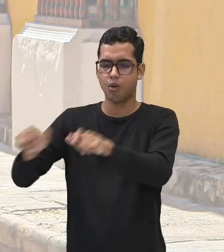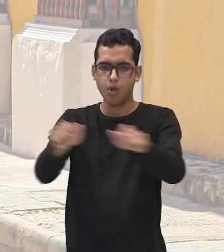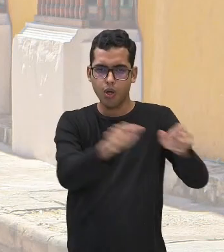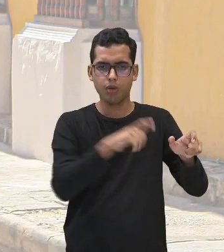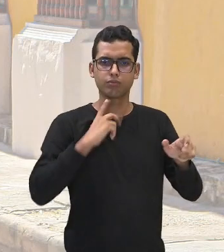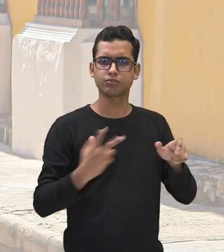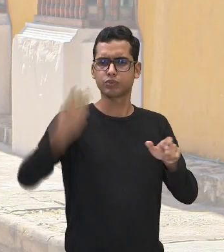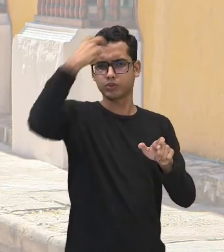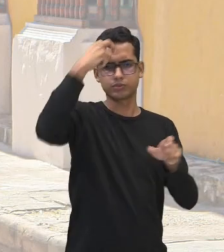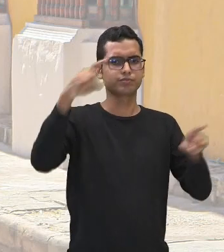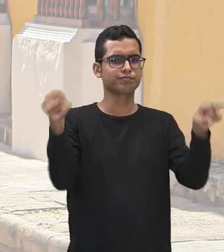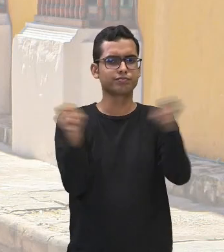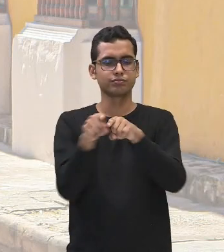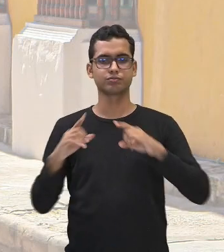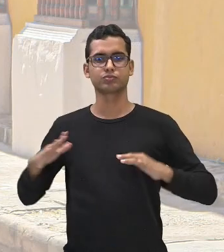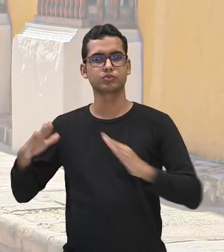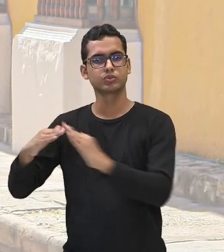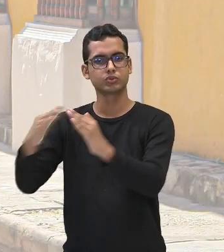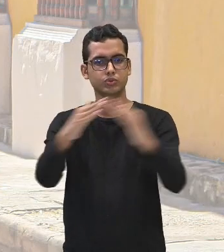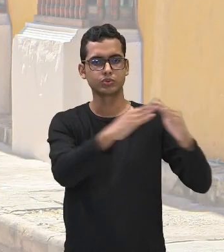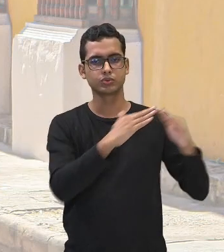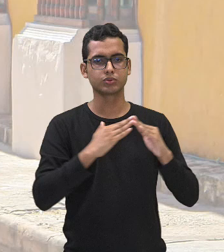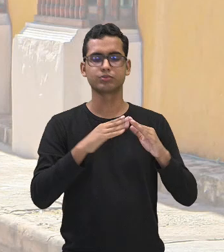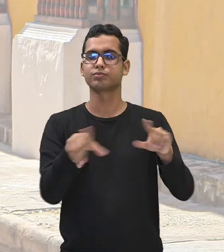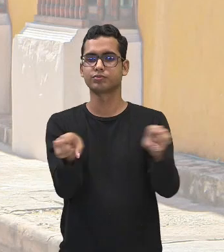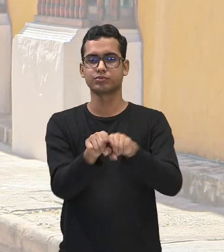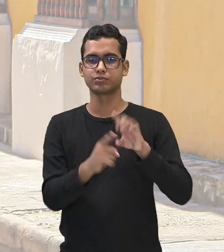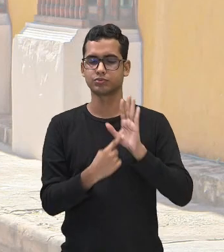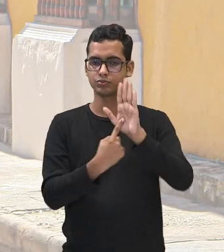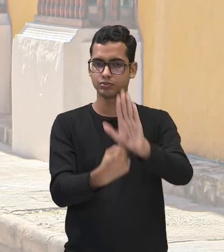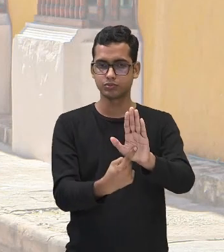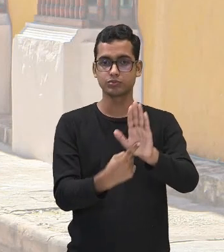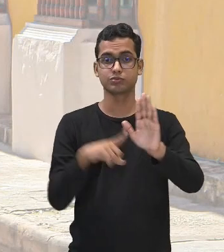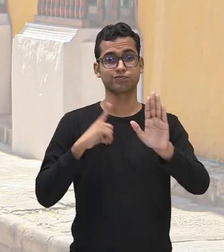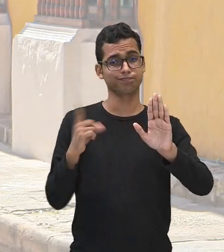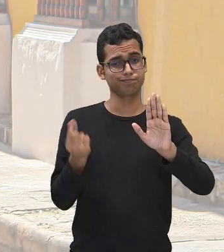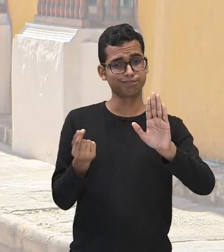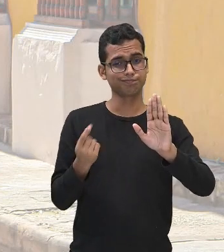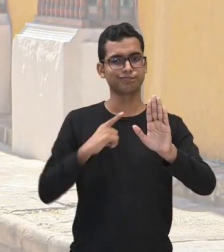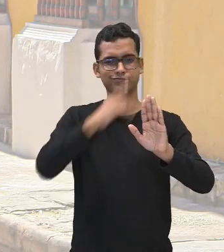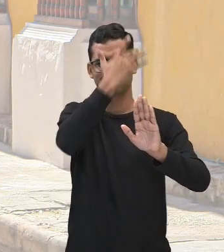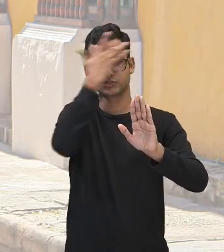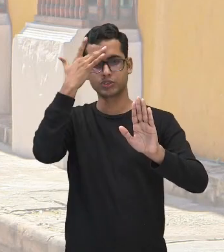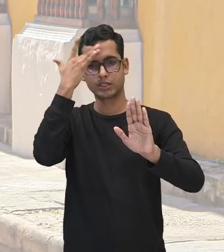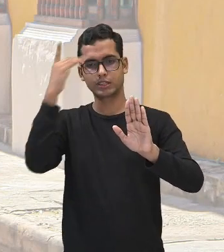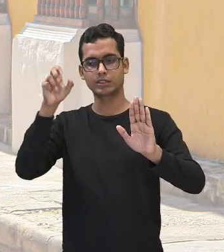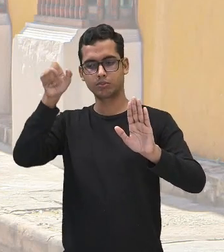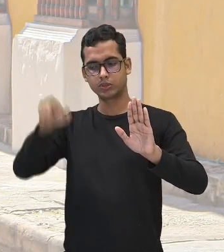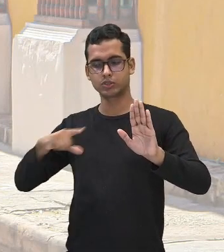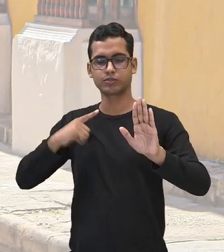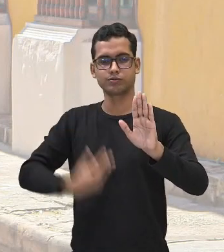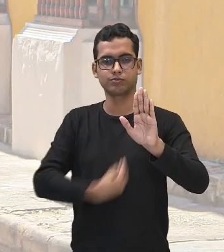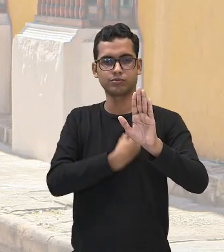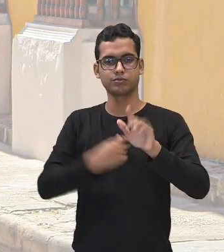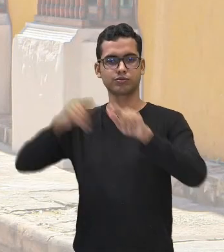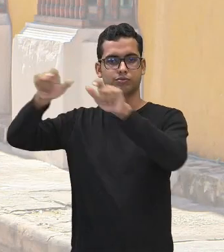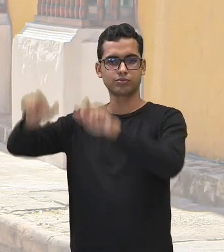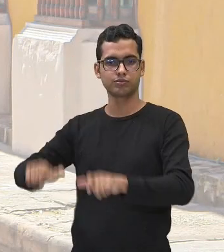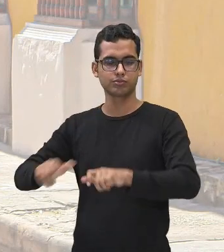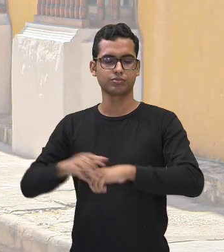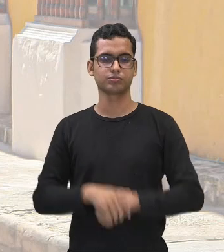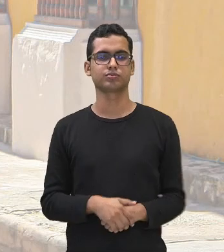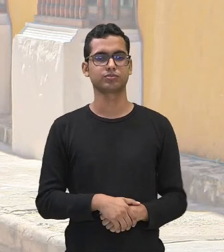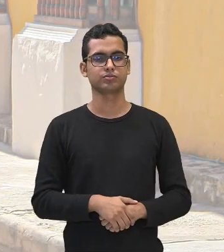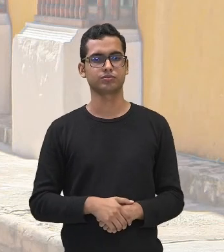culturas, as casas elas vão transparecer o poder aquisitivo de quem, né, vive ali. E aí eu trago para